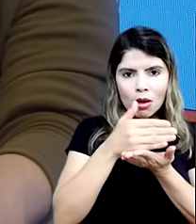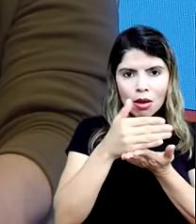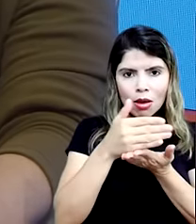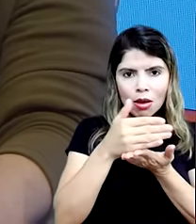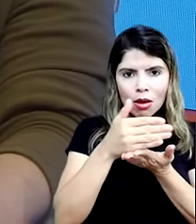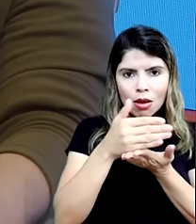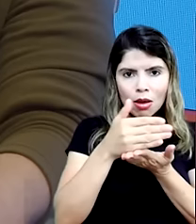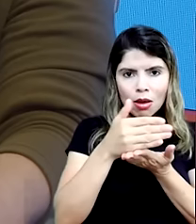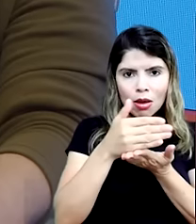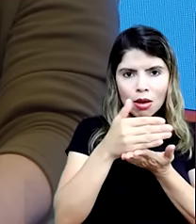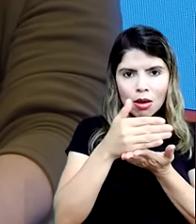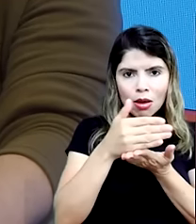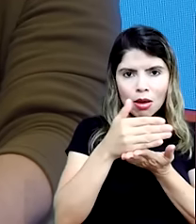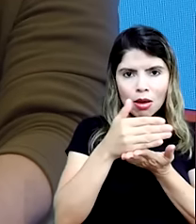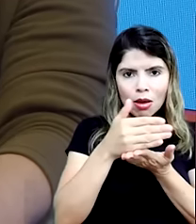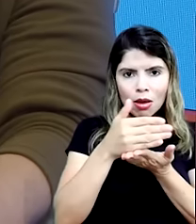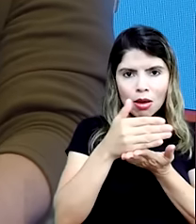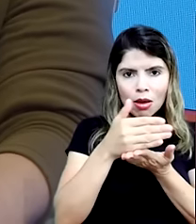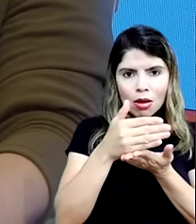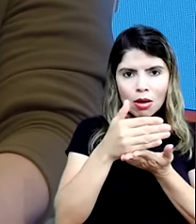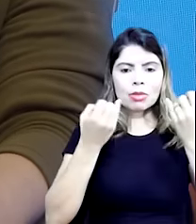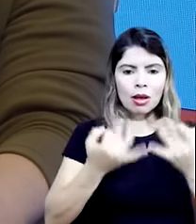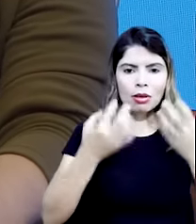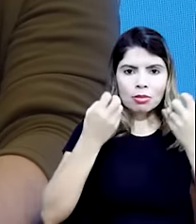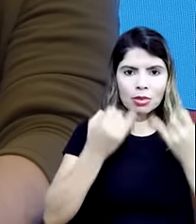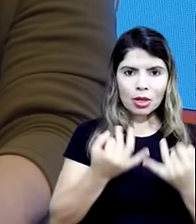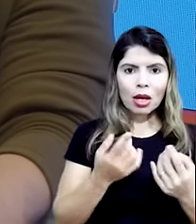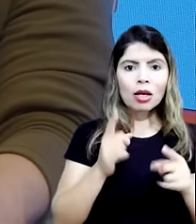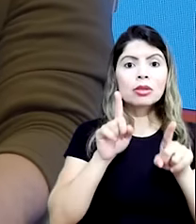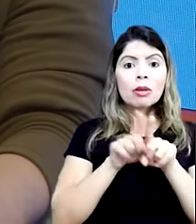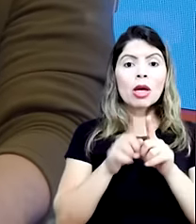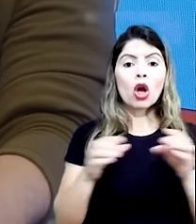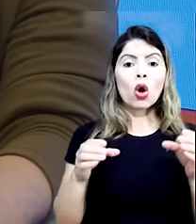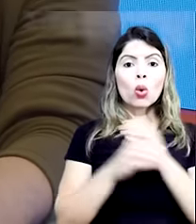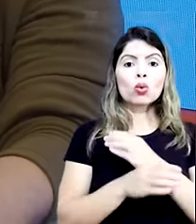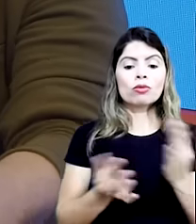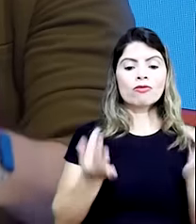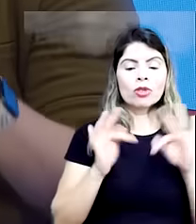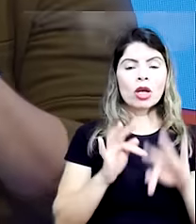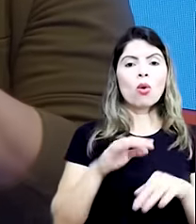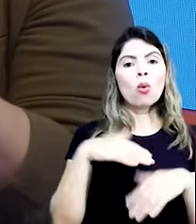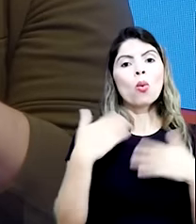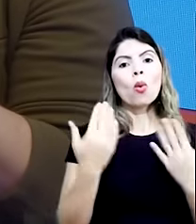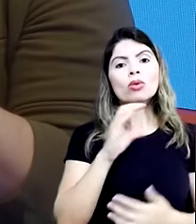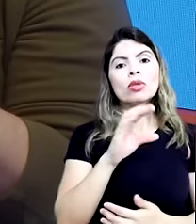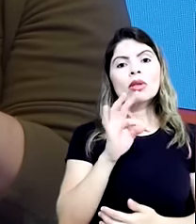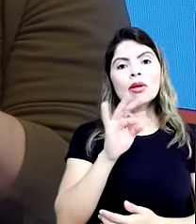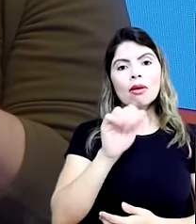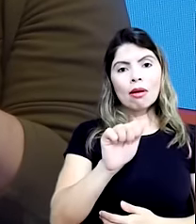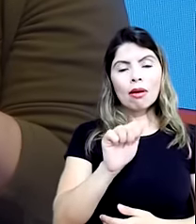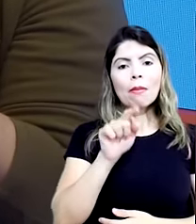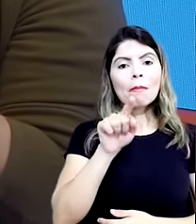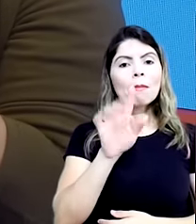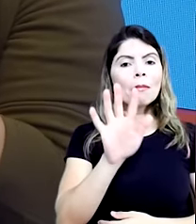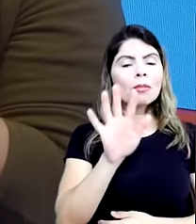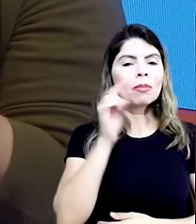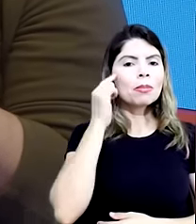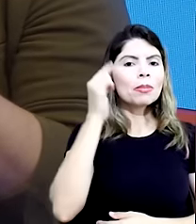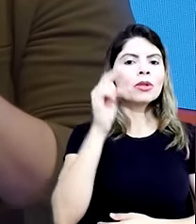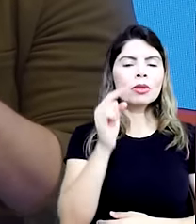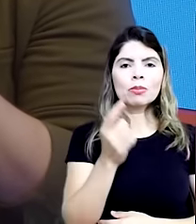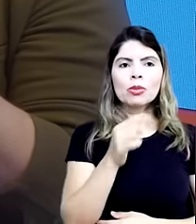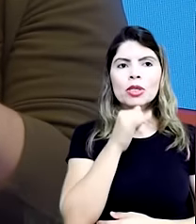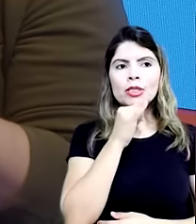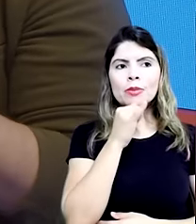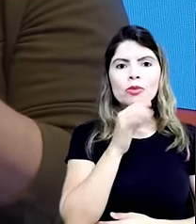fazer se desenrolar do assunto como você vai fazer o teu encerramento qual CTA você você vai usar só que o que a gente tem que pensar é que não adianta ter